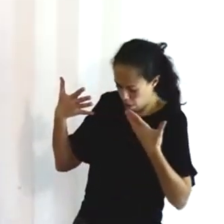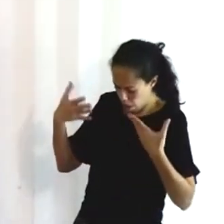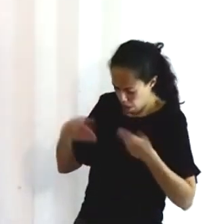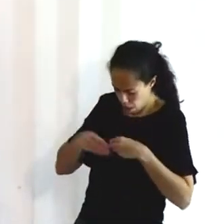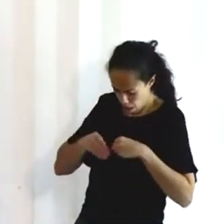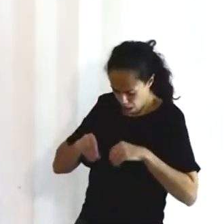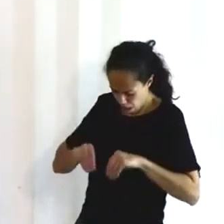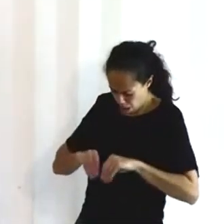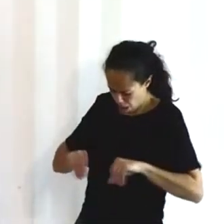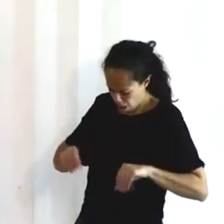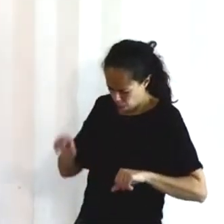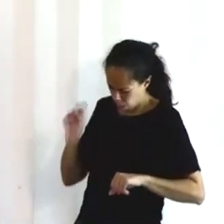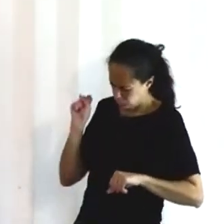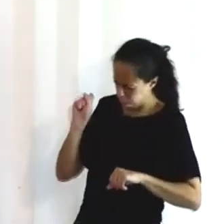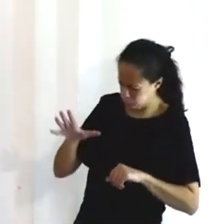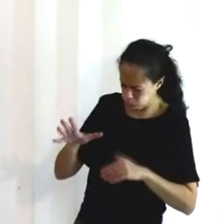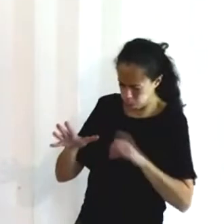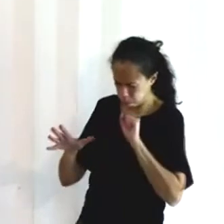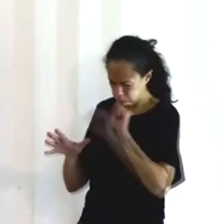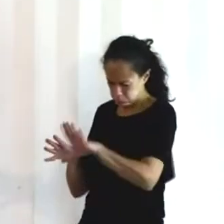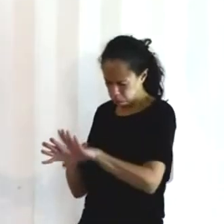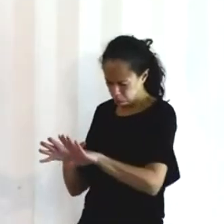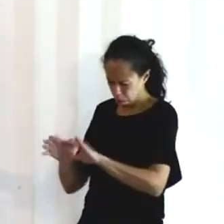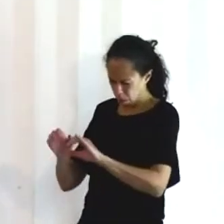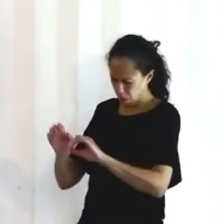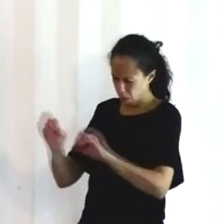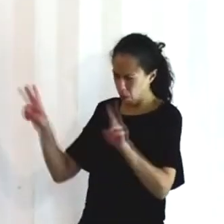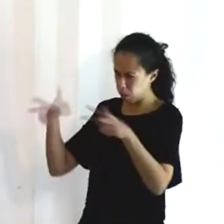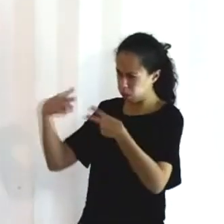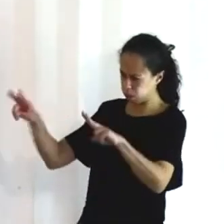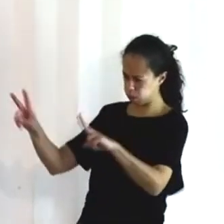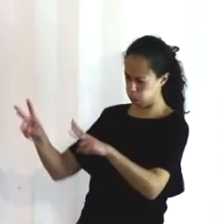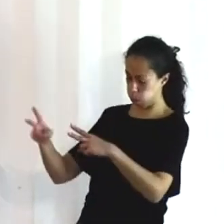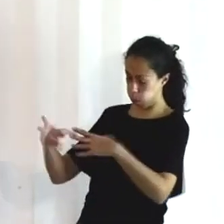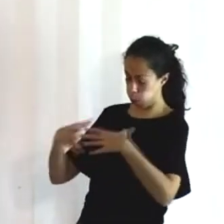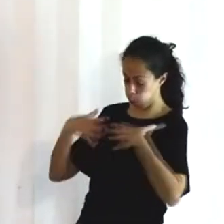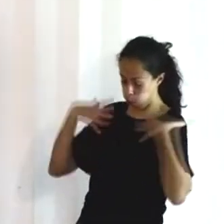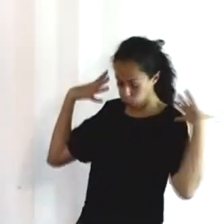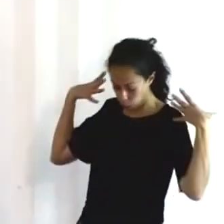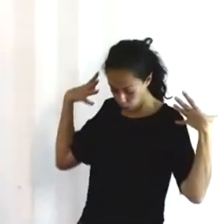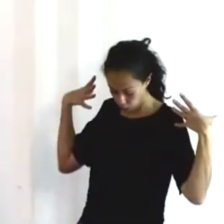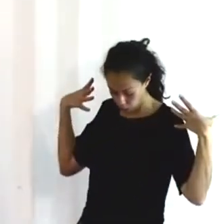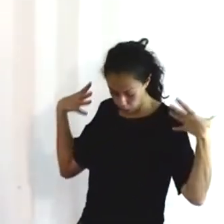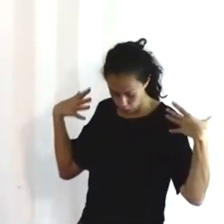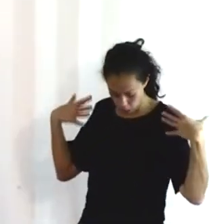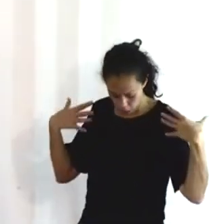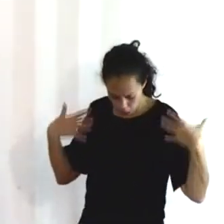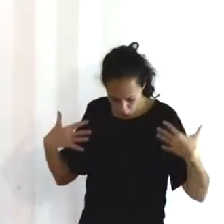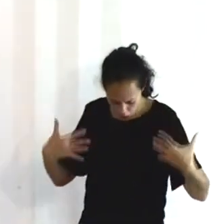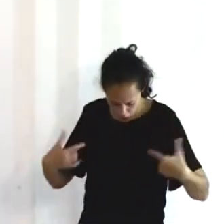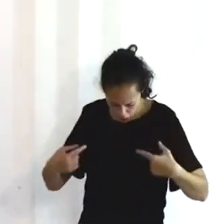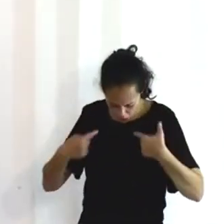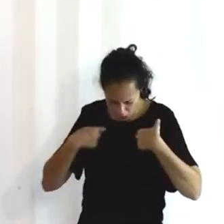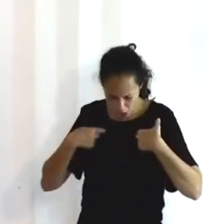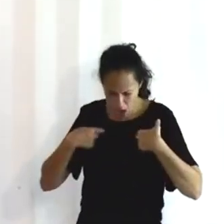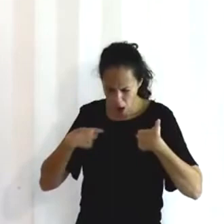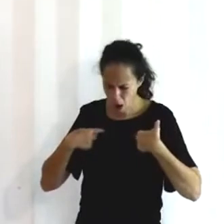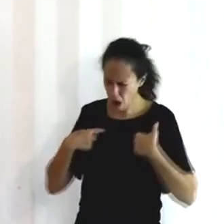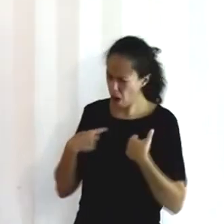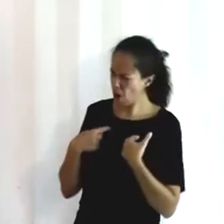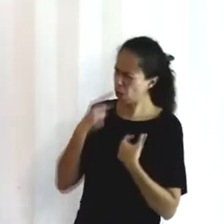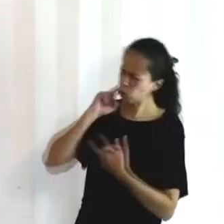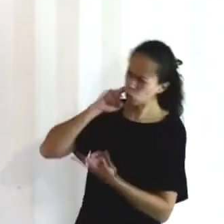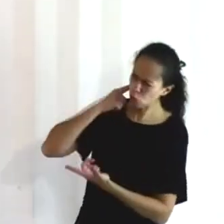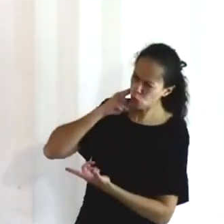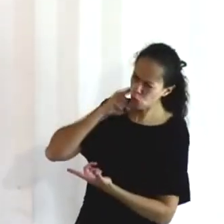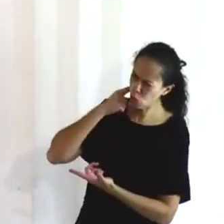e jogava, o vento misturava, batia nele e tudo. Essa foi uma lição muito importante. O pai disse, tudo aquilo que